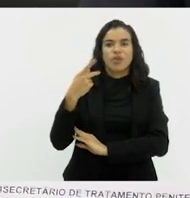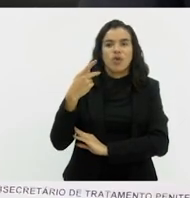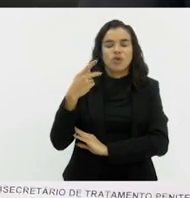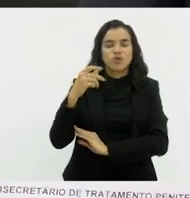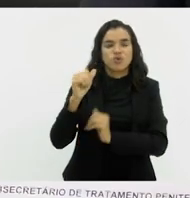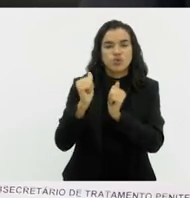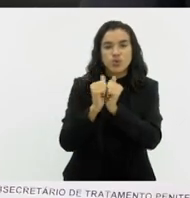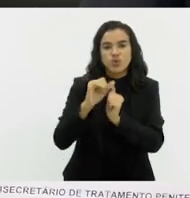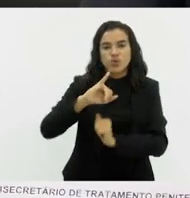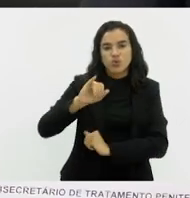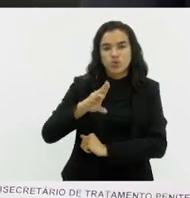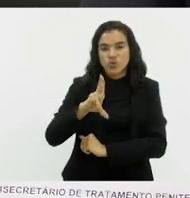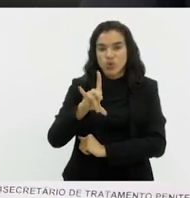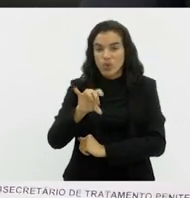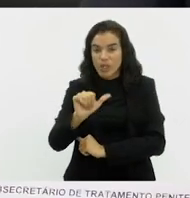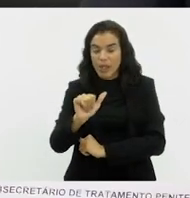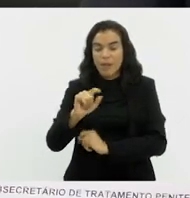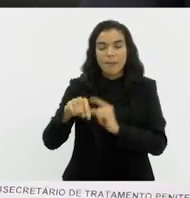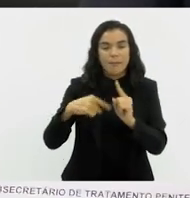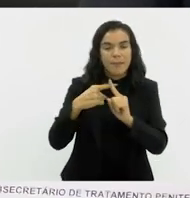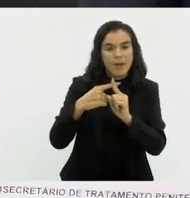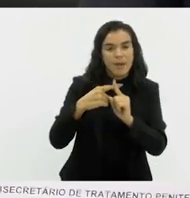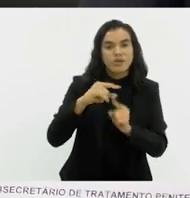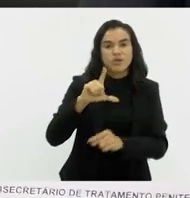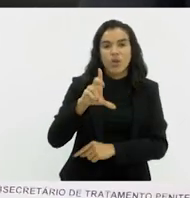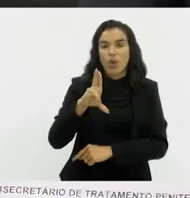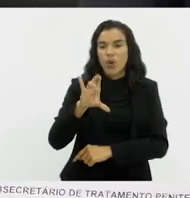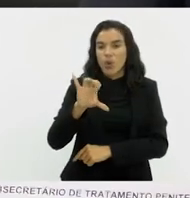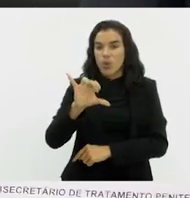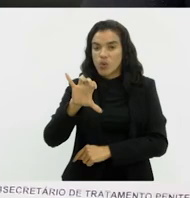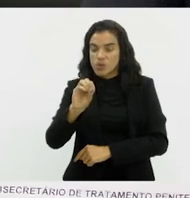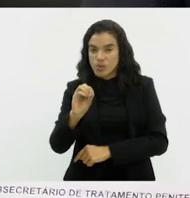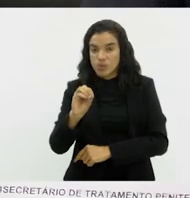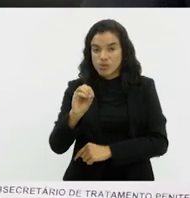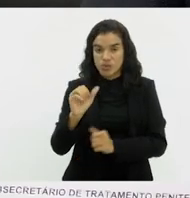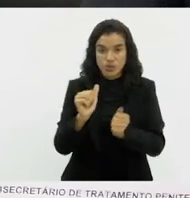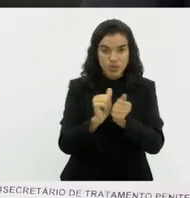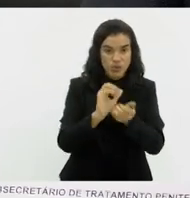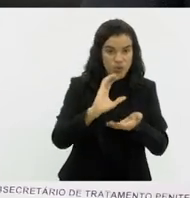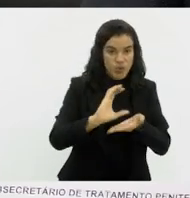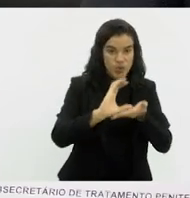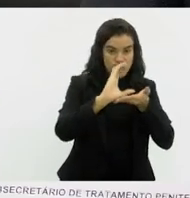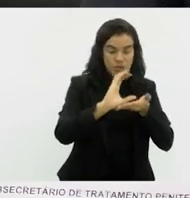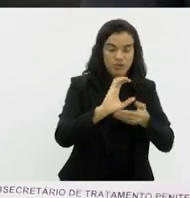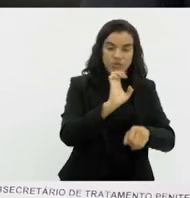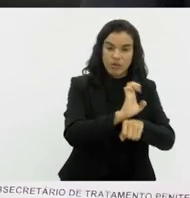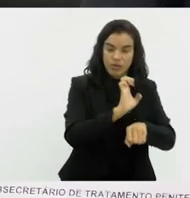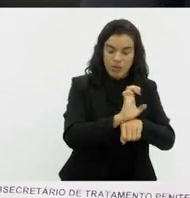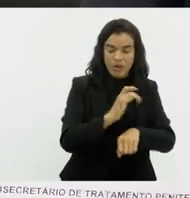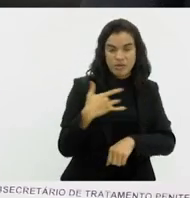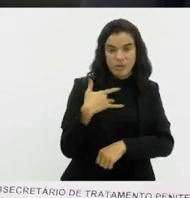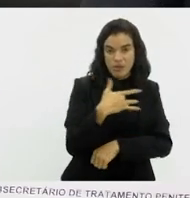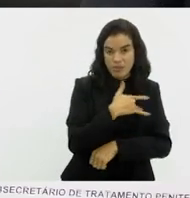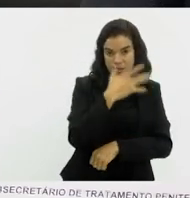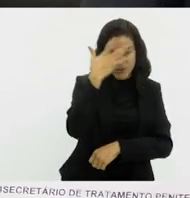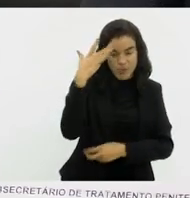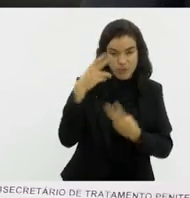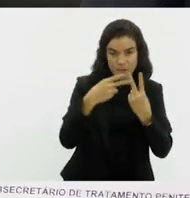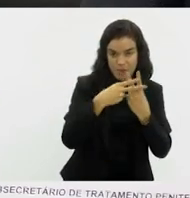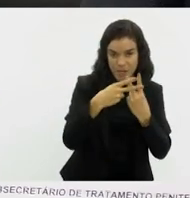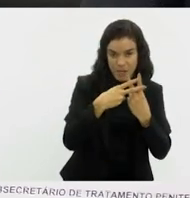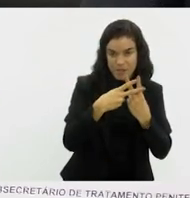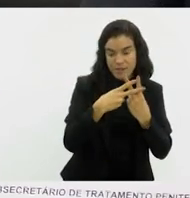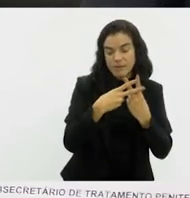junto com o doutor Lúcio, de como a gente vai estar acompanhando entre o Conselho Estadual de Saúde, pela Comissão de Privado de Liberdade da